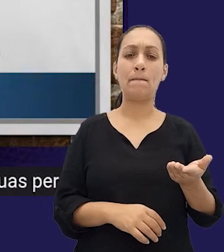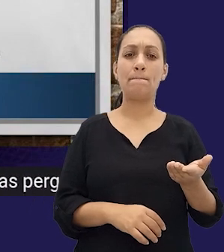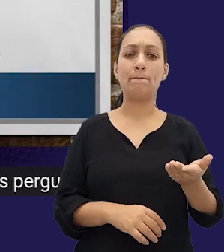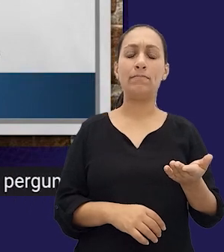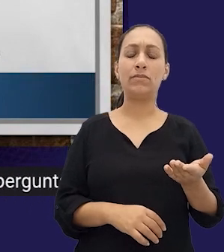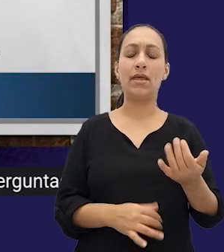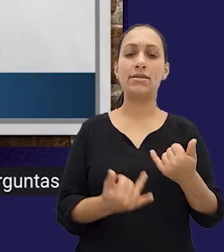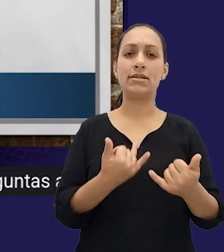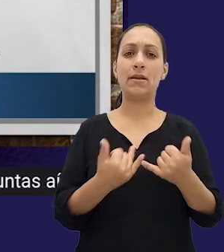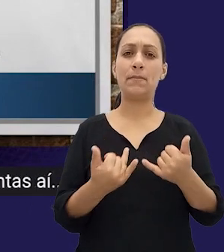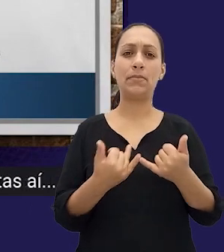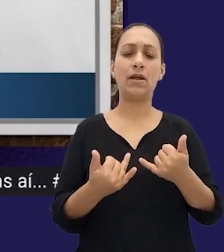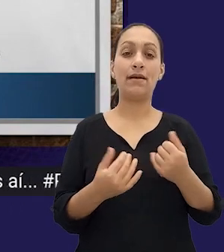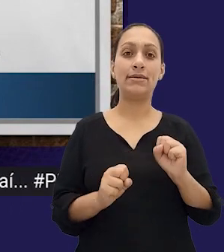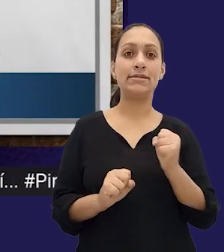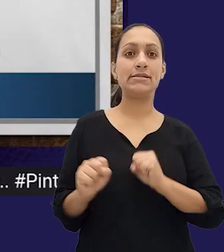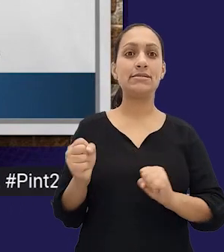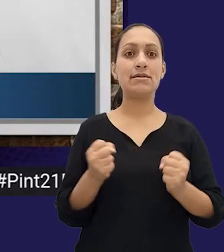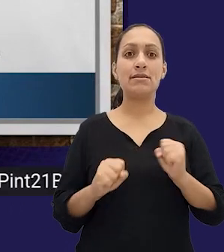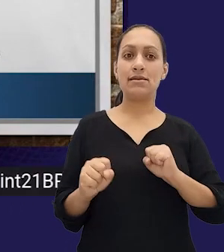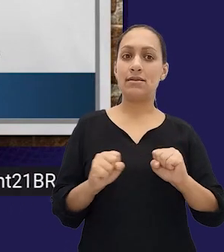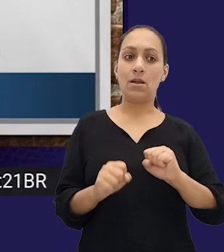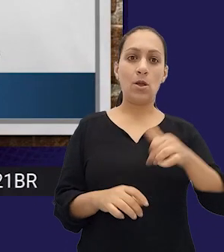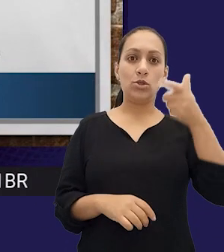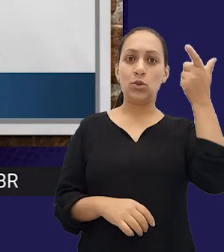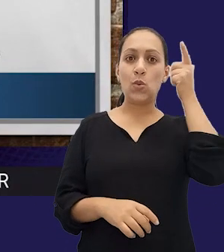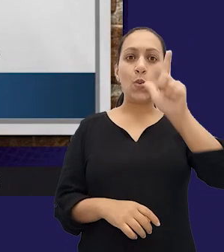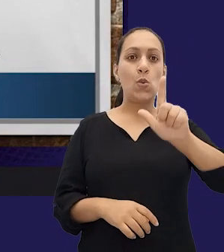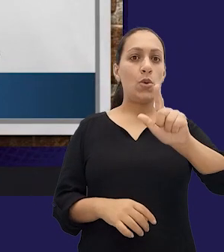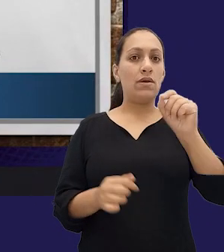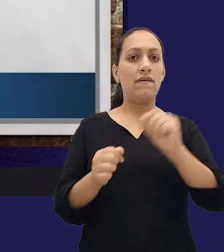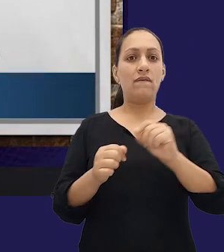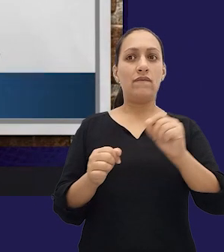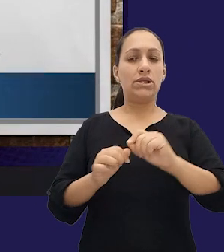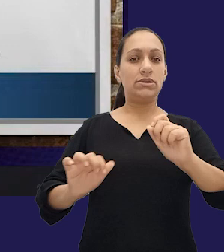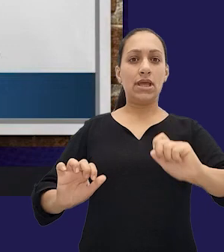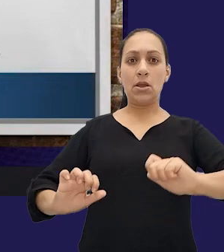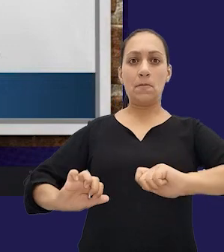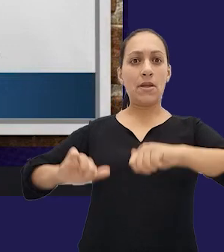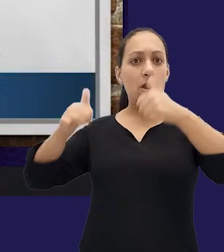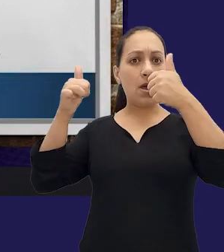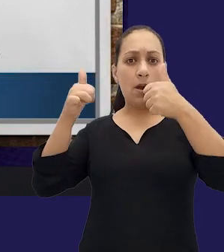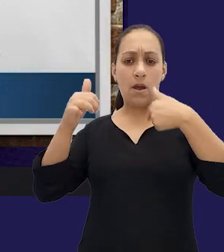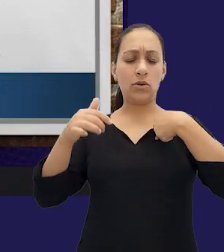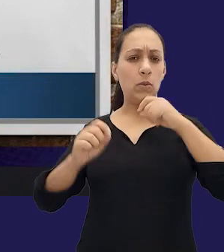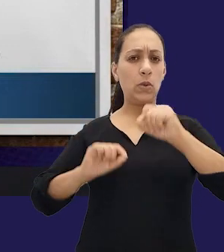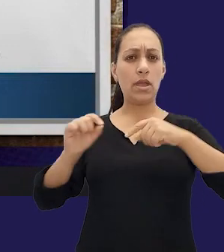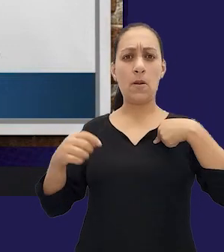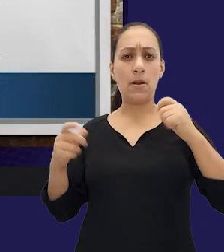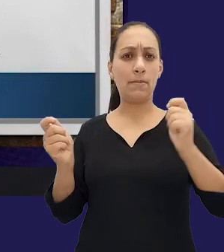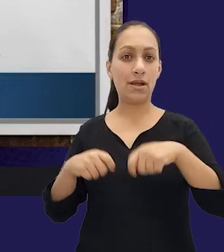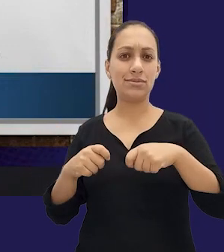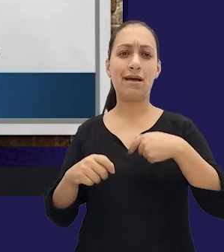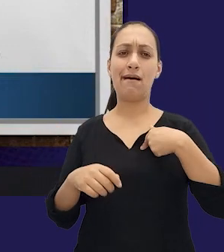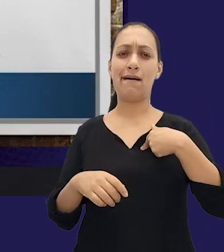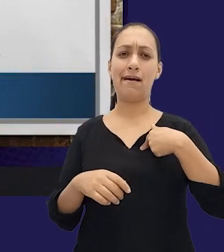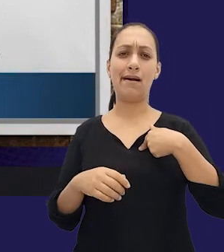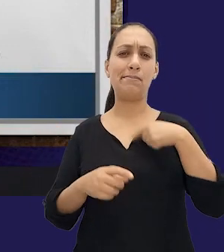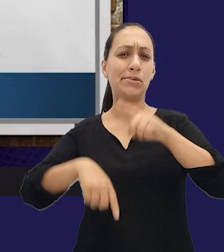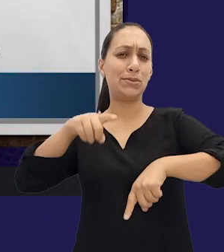até daquela ansiedade de conseguir fazer o melhor que está ao nosso alcance. Então, assim, a gente se faz valer de